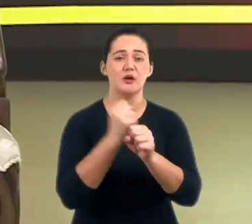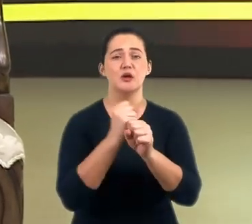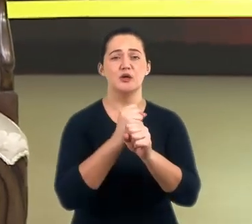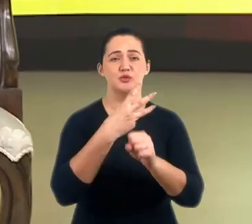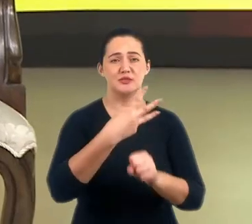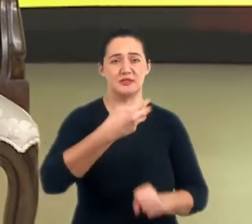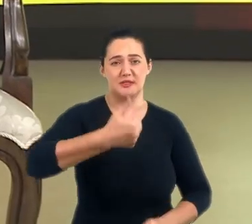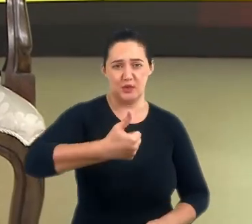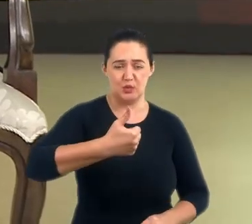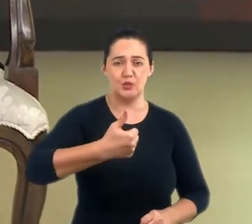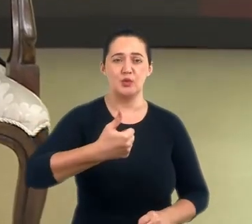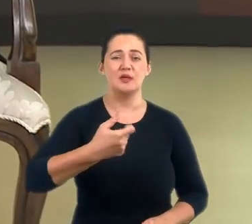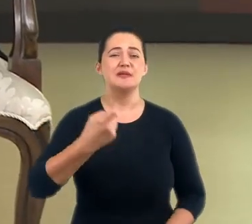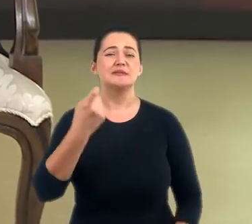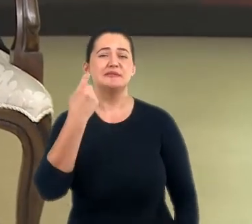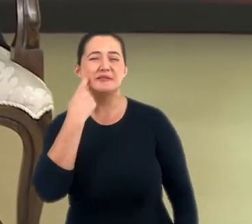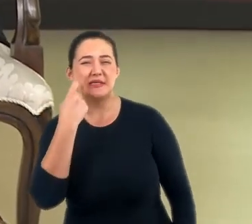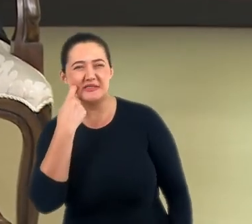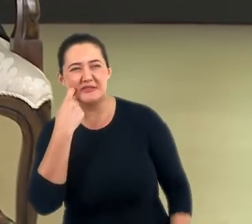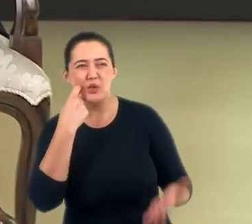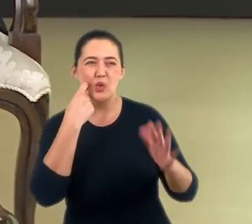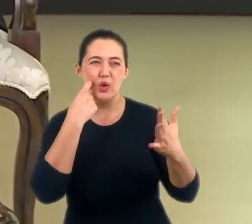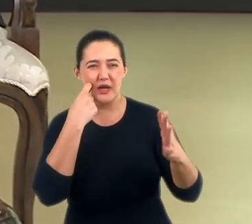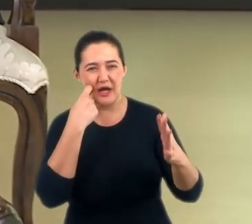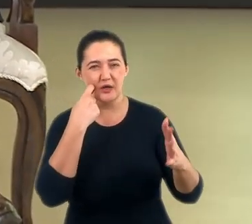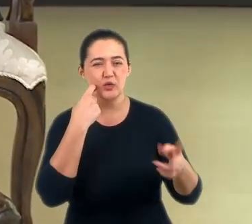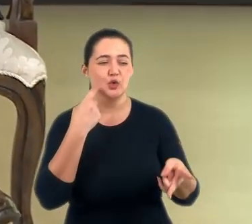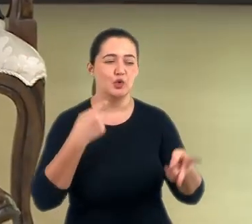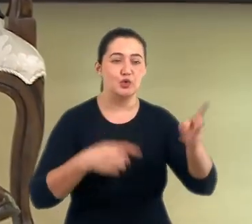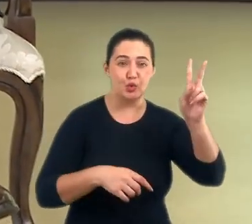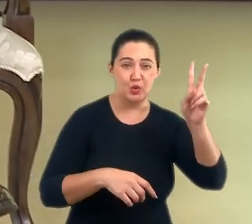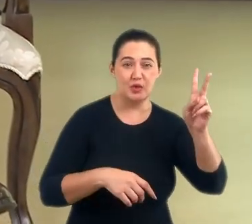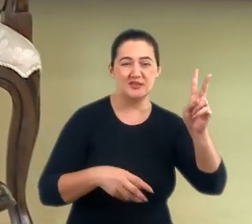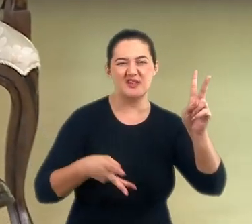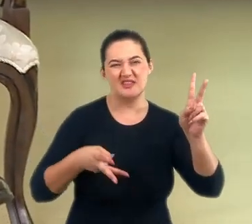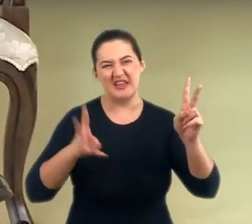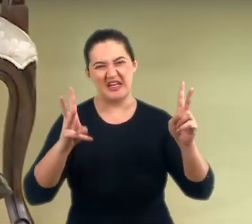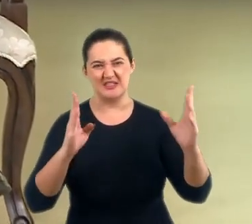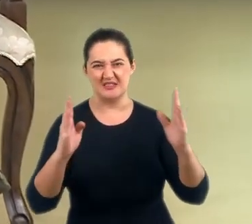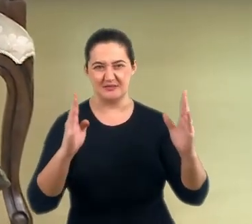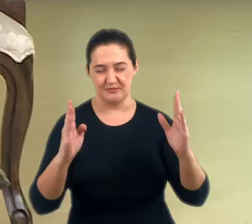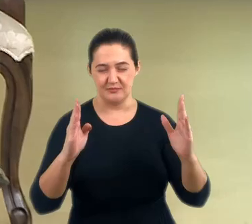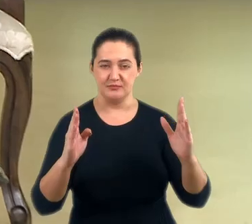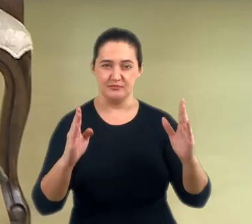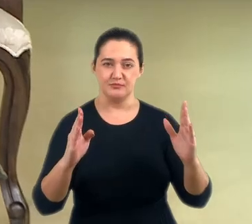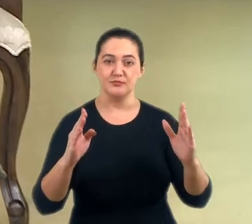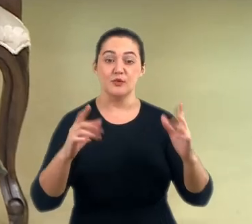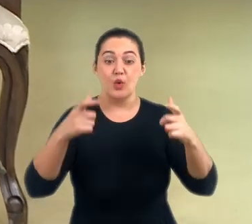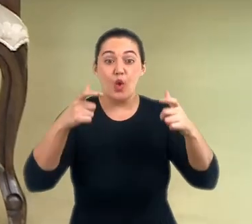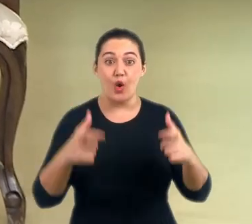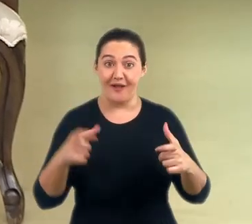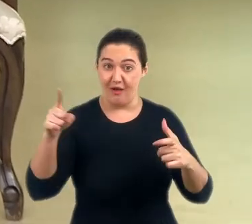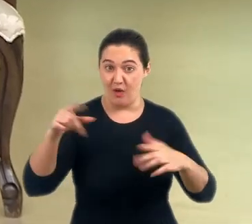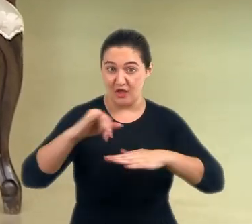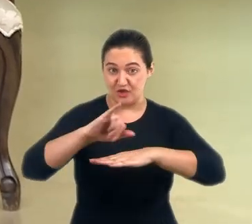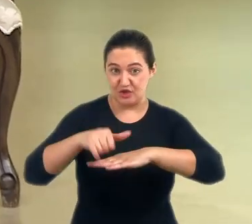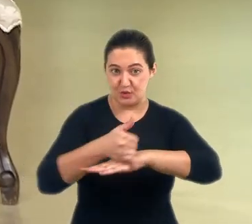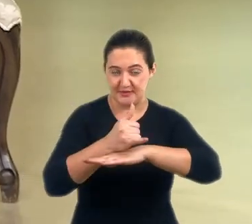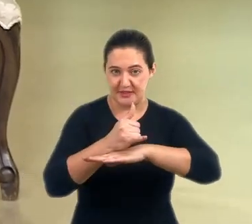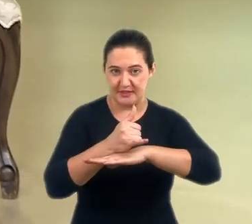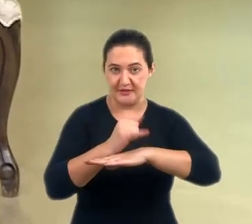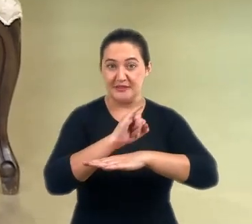sexta-feira, entre 14 e 15 horas do horário local de Jerusalém. Ora, se voltarmos